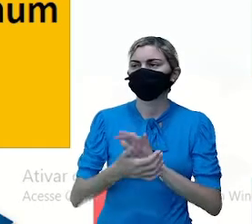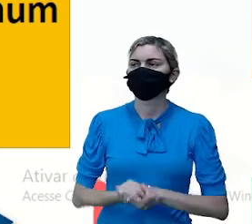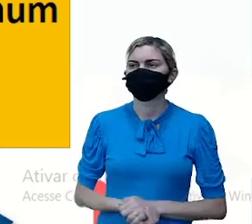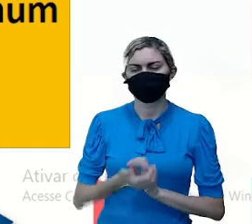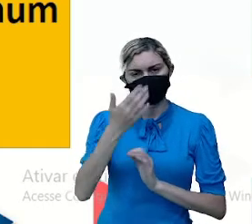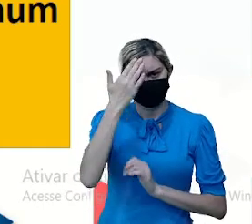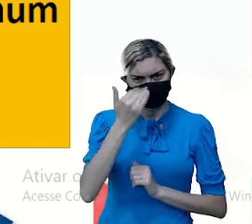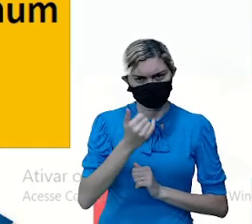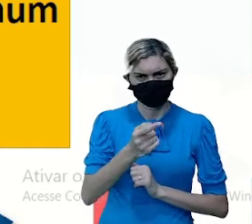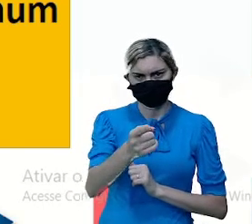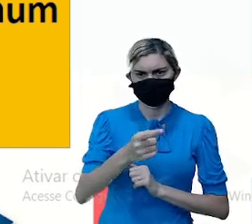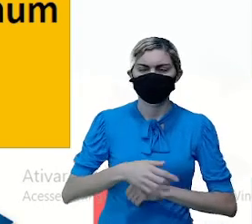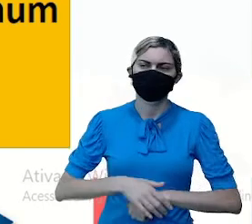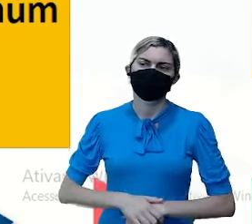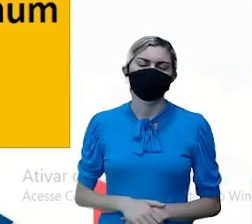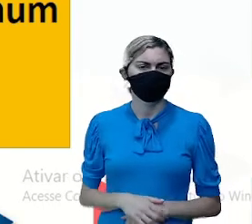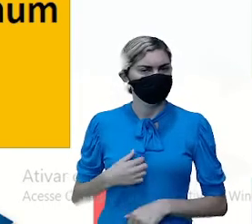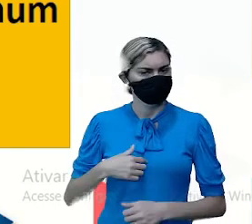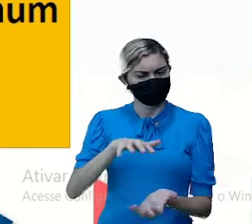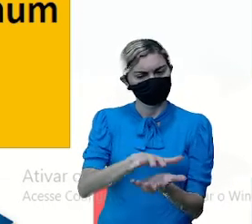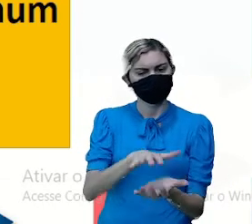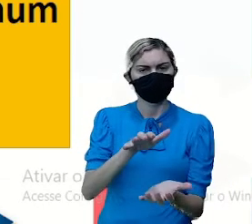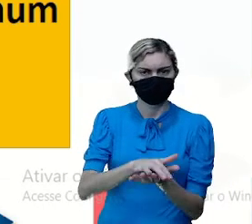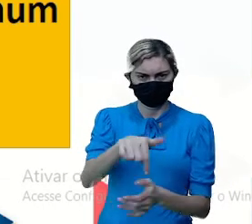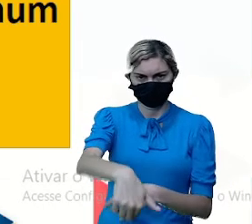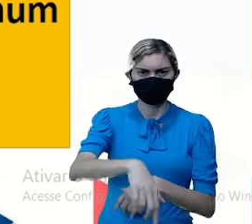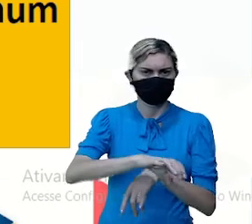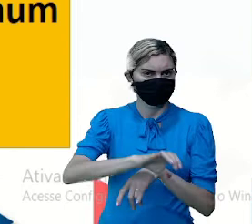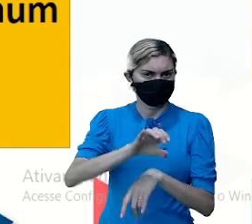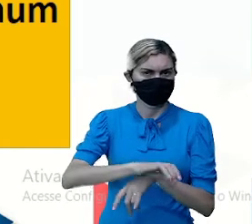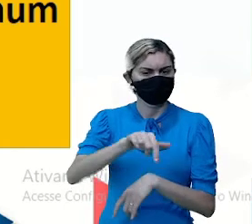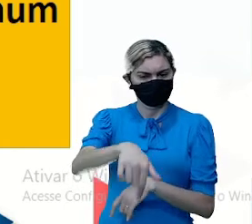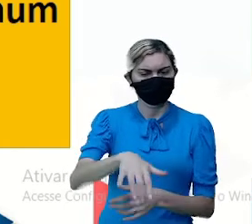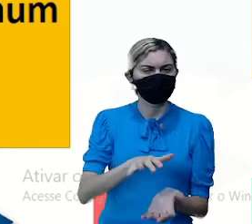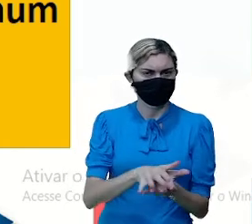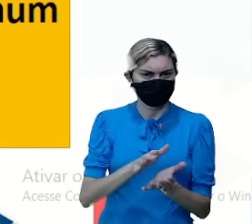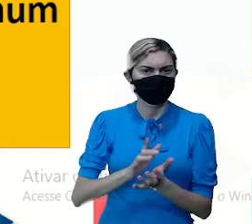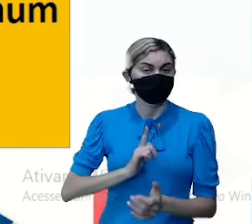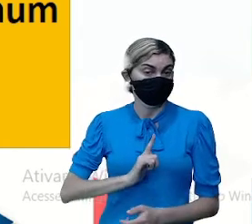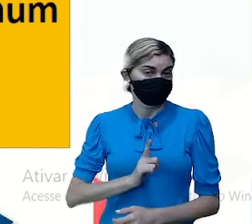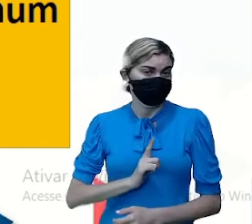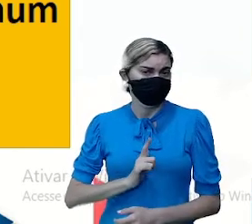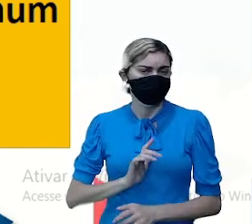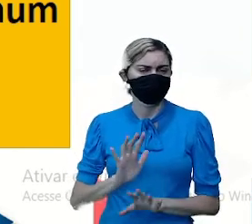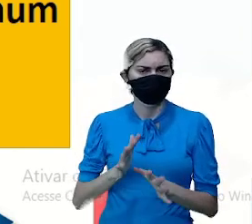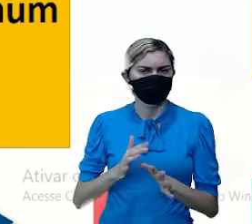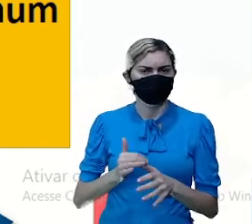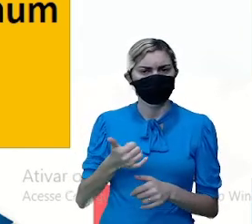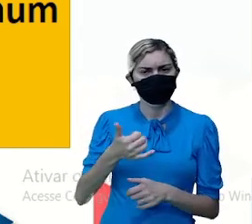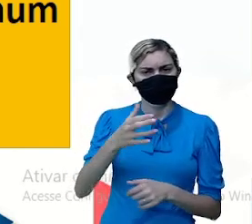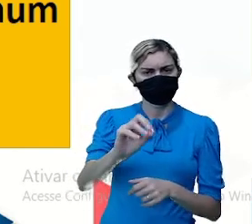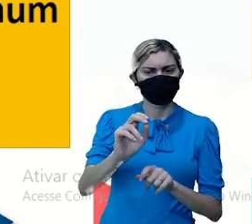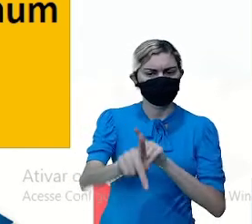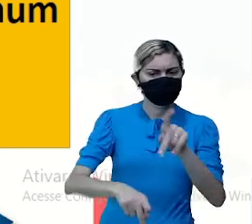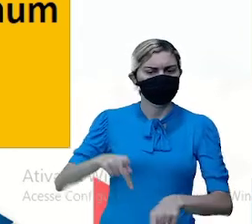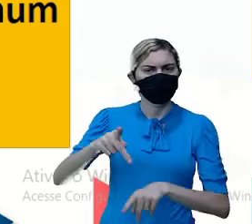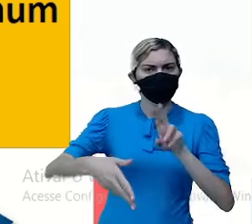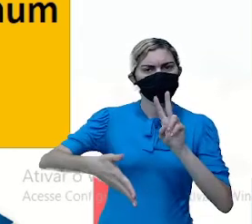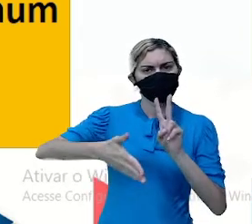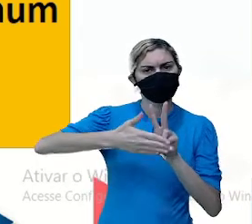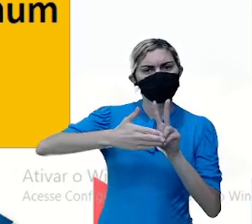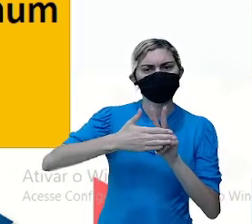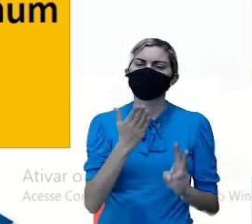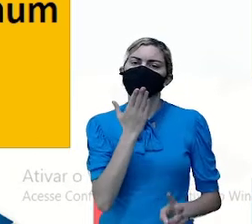sabiam? Vejam só, sobre Pernambuco, no estado de Pernambuco, contém 10 povos